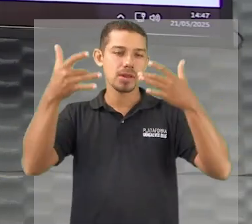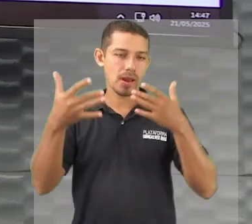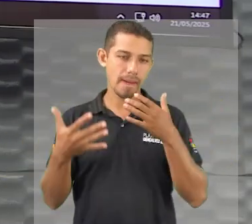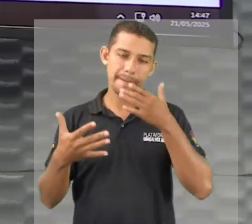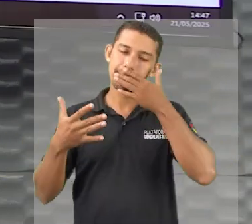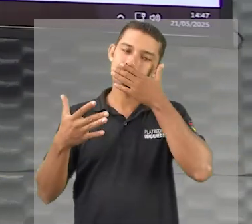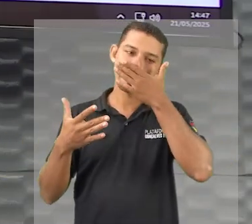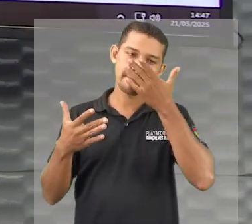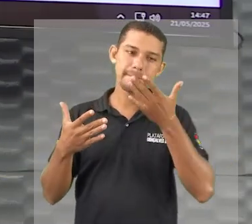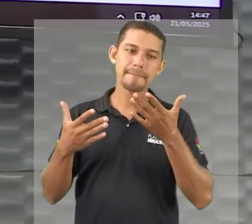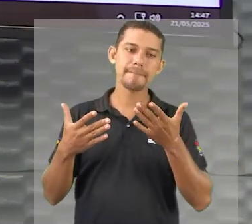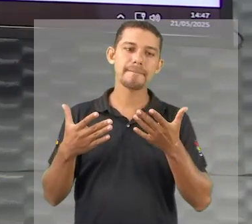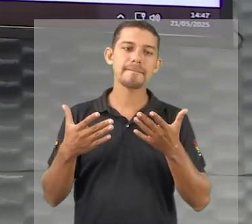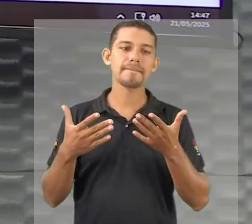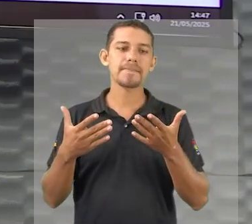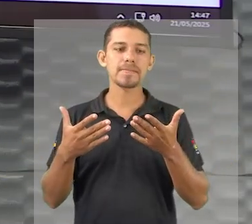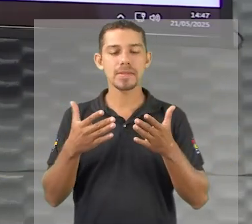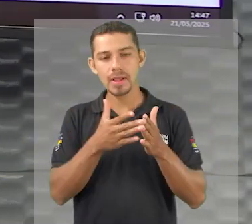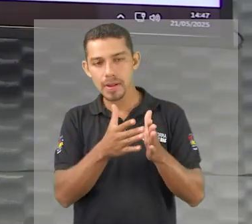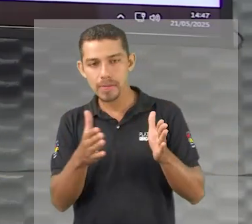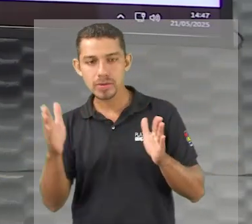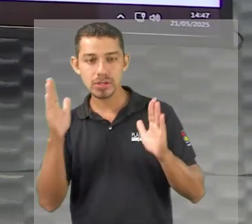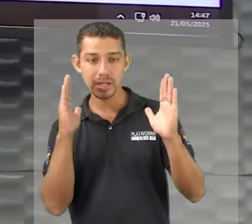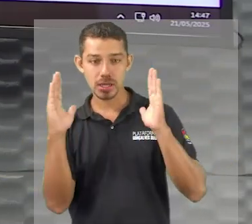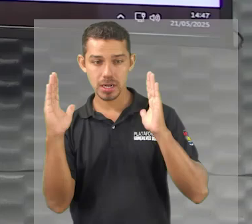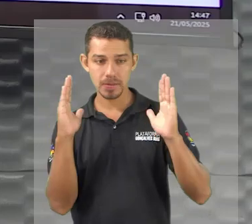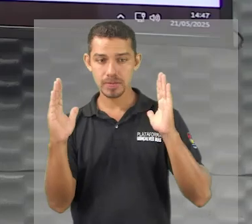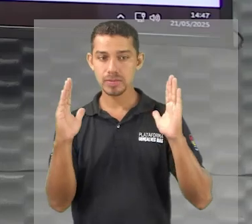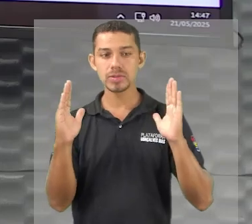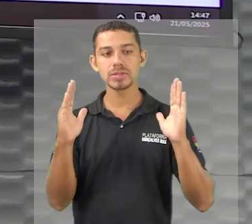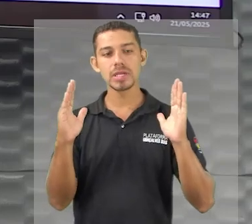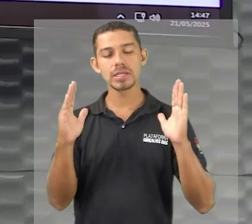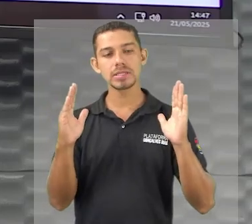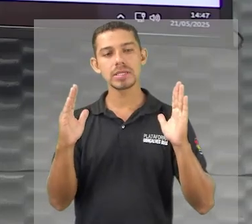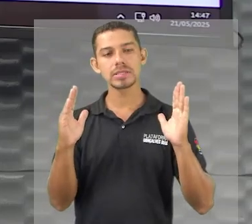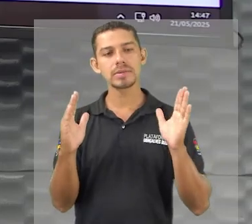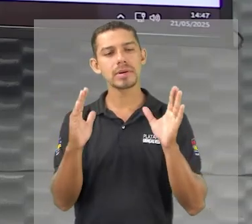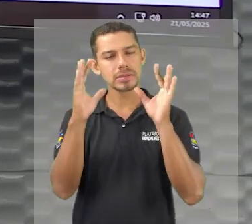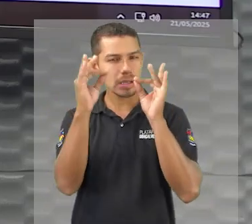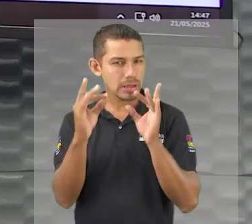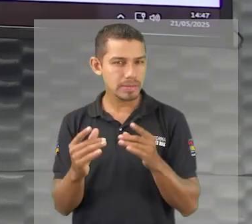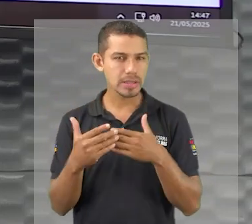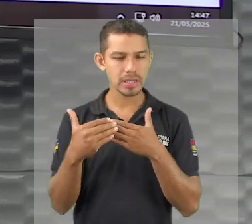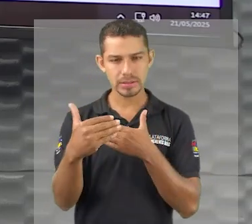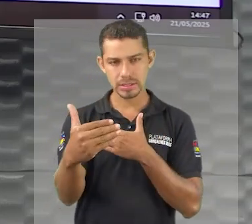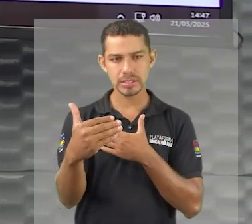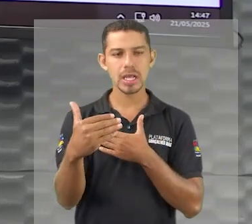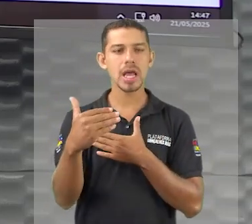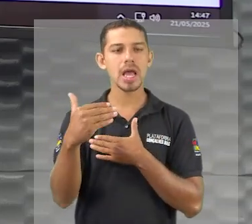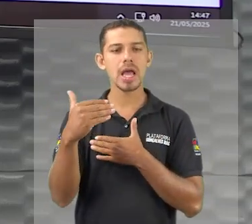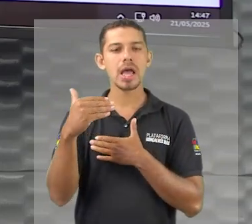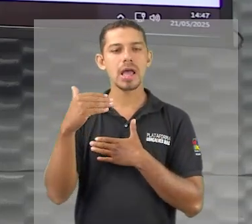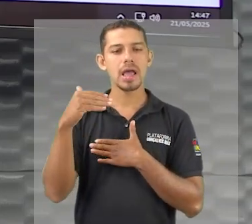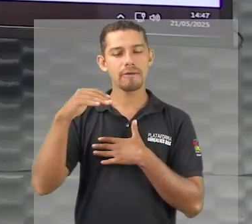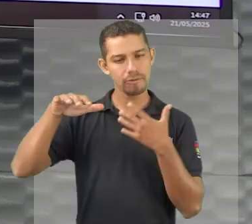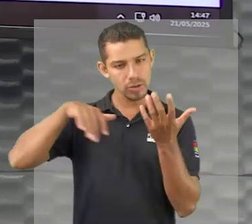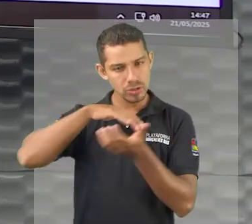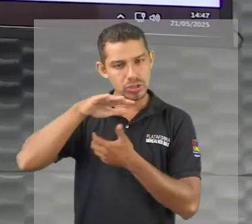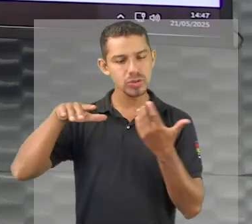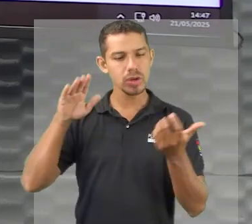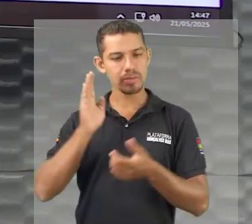ali durante a modernidade, mais especificamente a partir das revoluções burguesas,